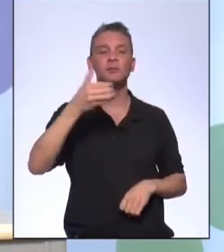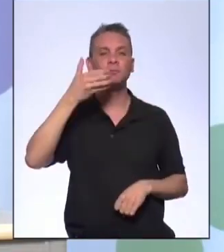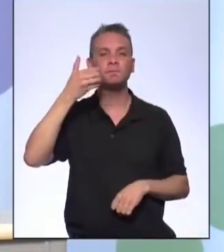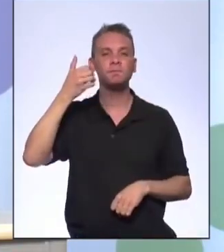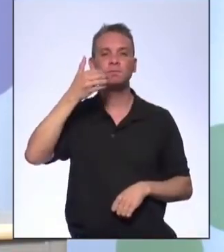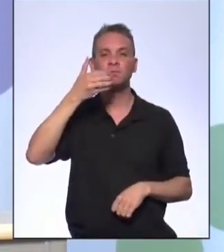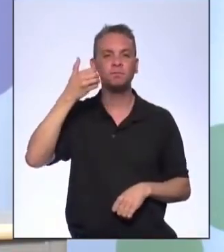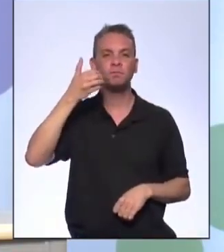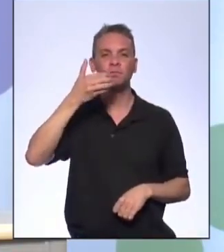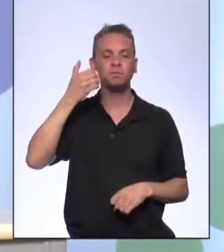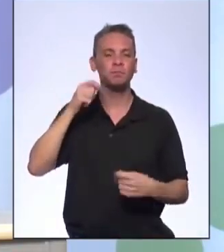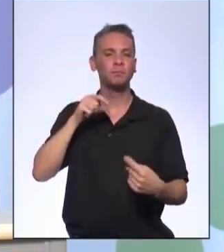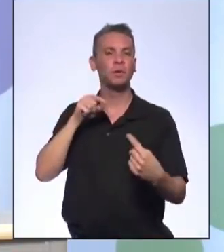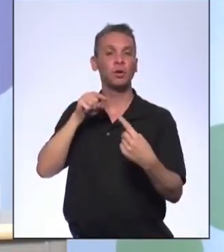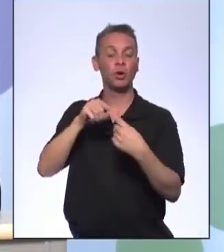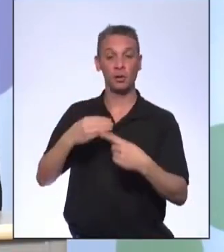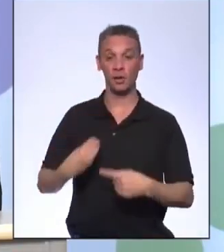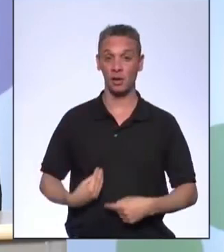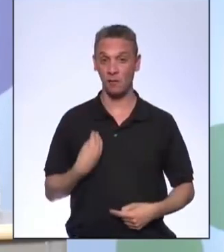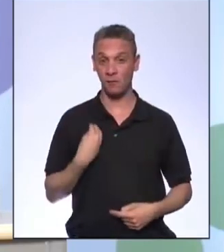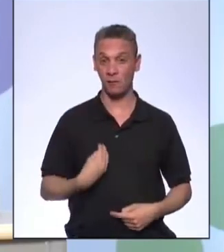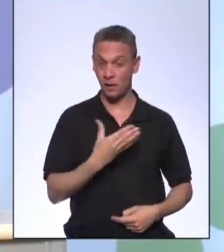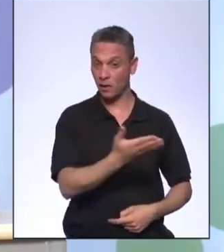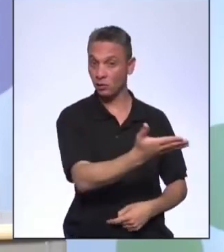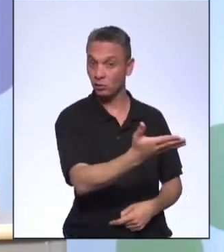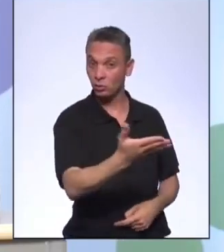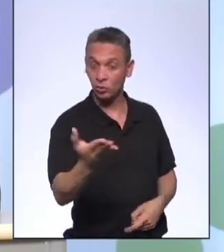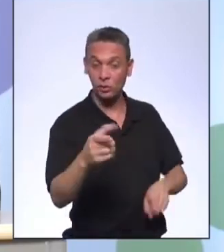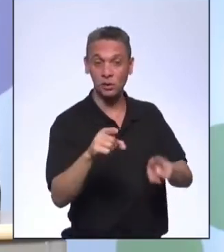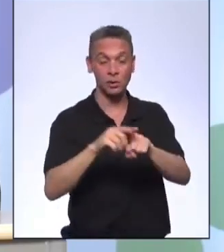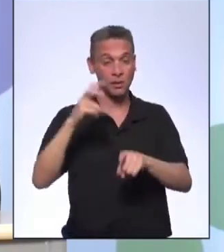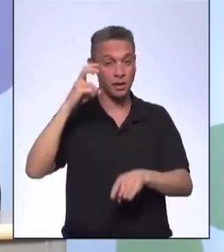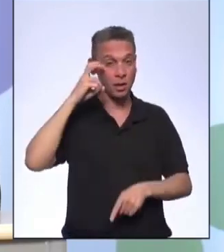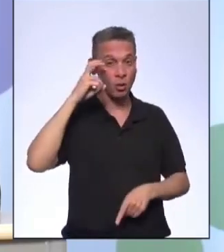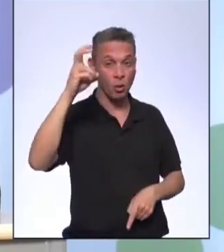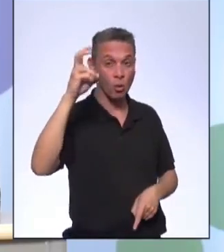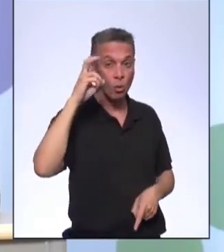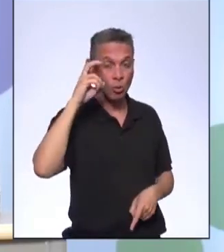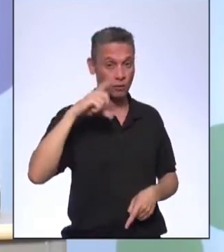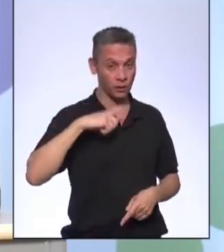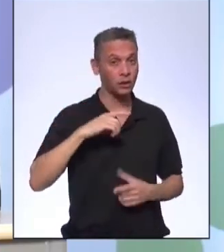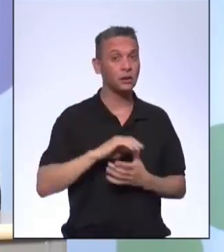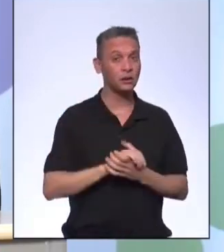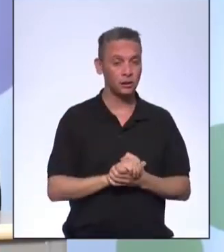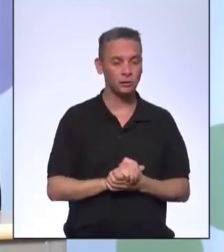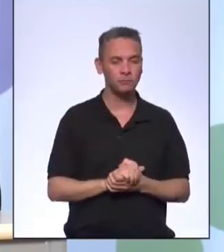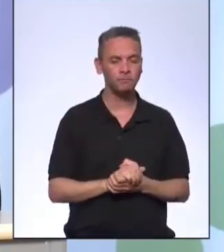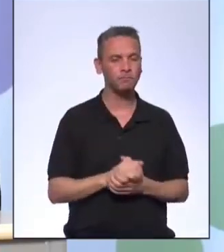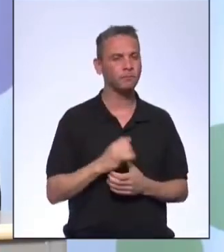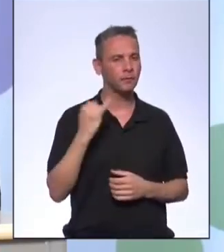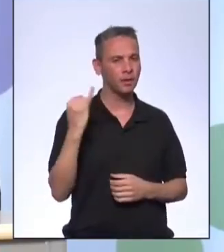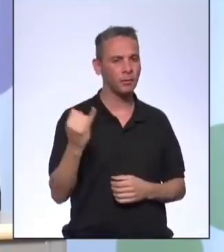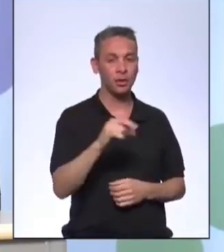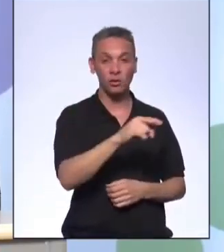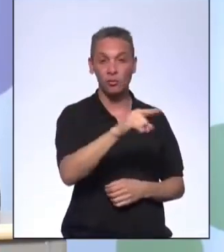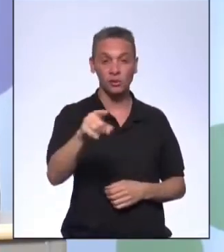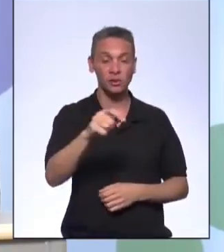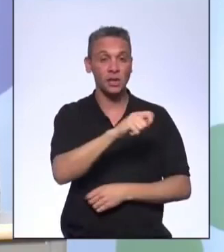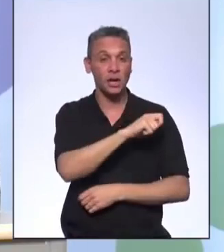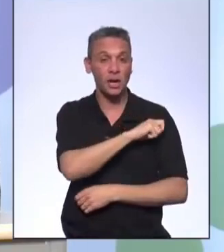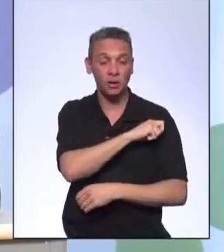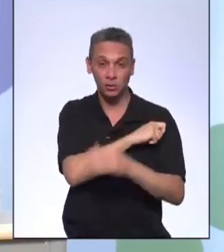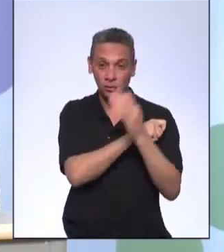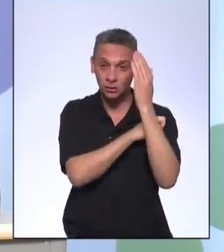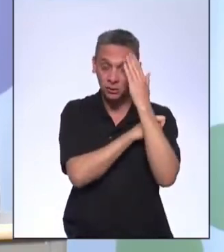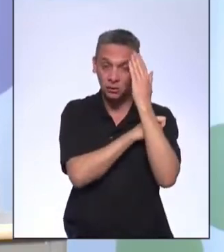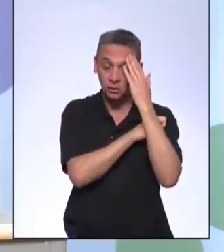conhecimento que esteja presente na vida e na cultura em que nós fazemos parte, é importante que vocês entendam. Eu entendo